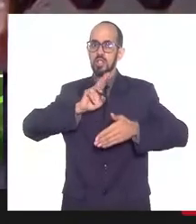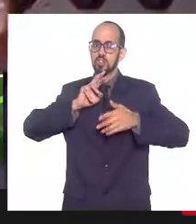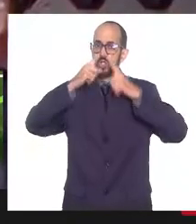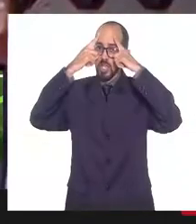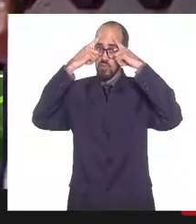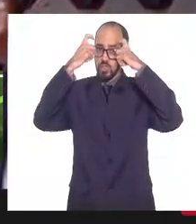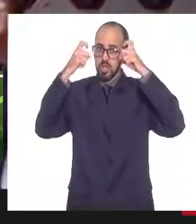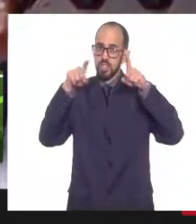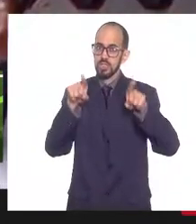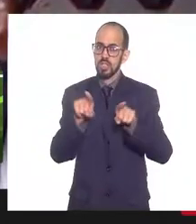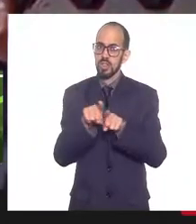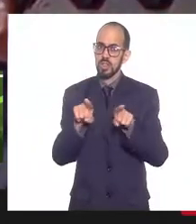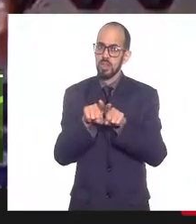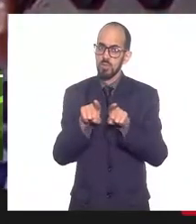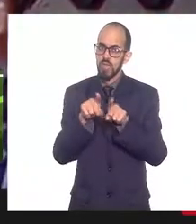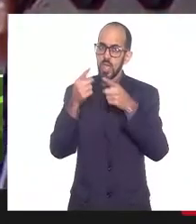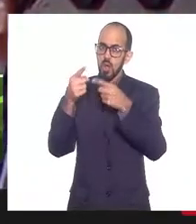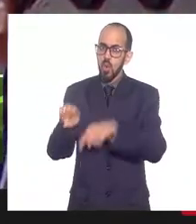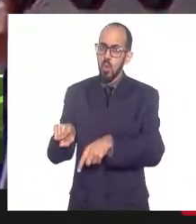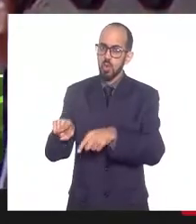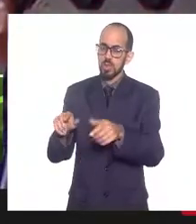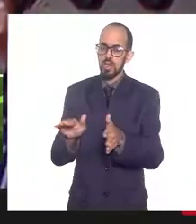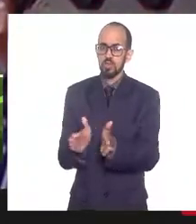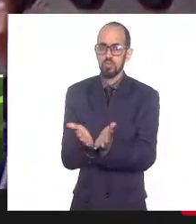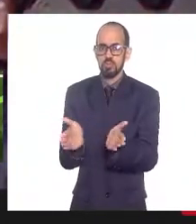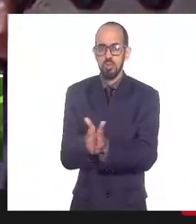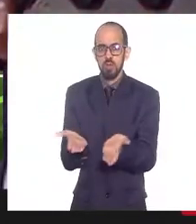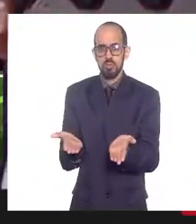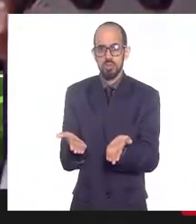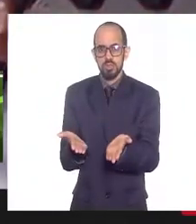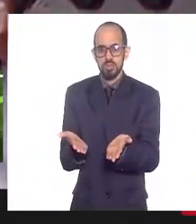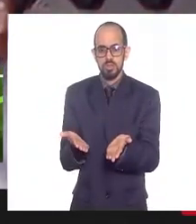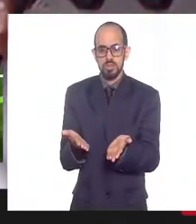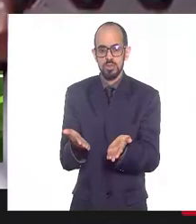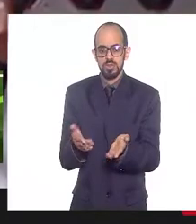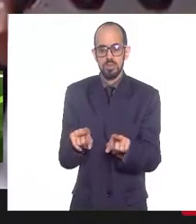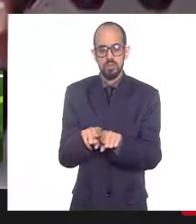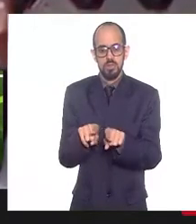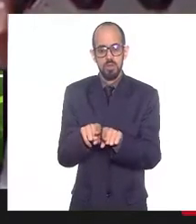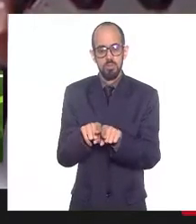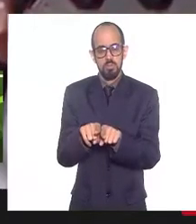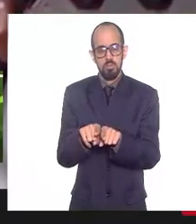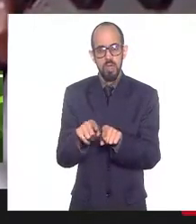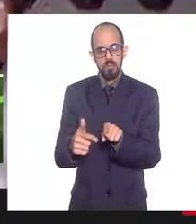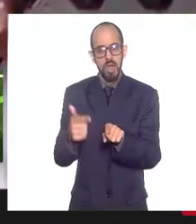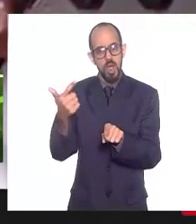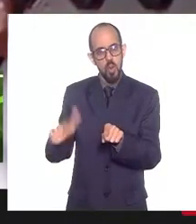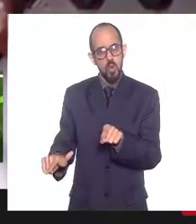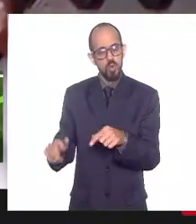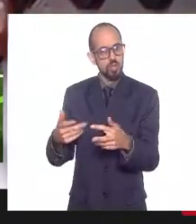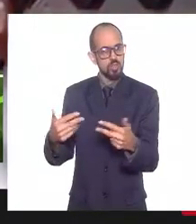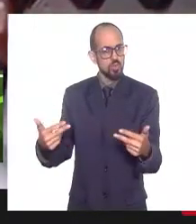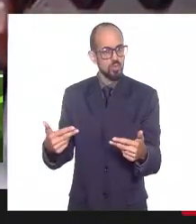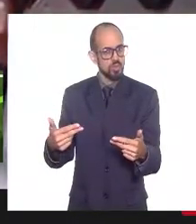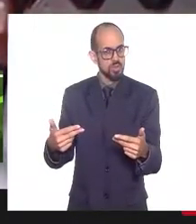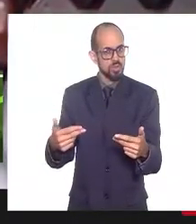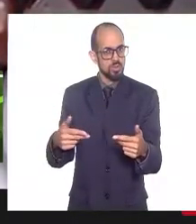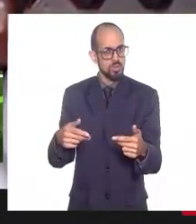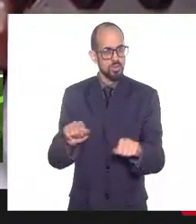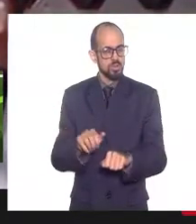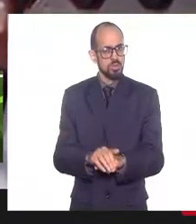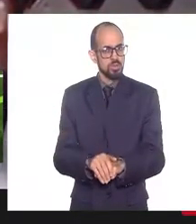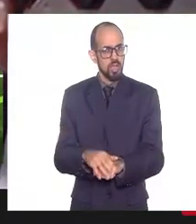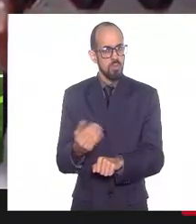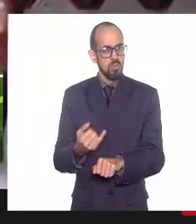violência contra os mais humildes, para além de outros fatores presentes no discurso. Então, importante que a